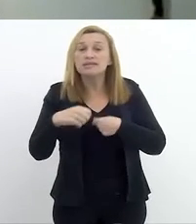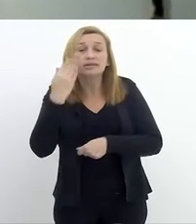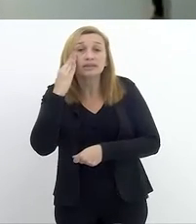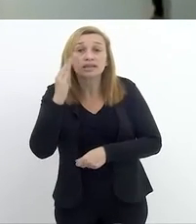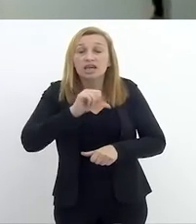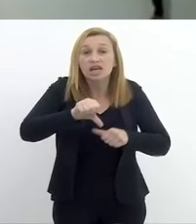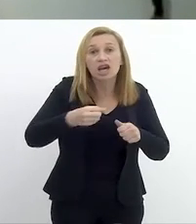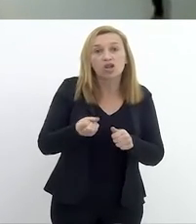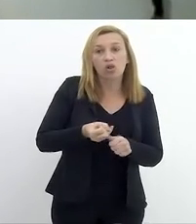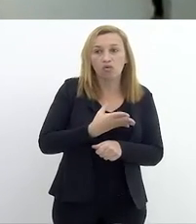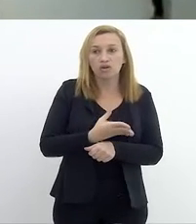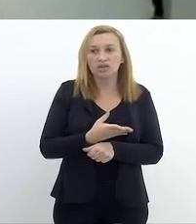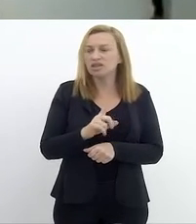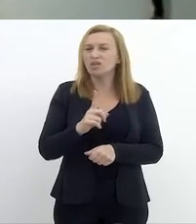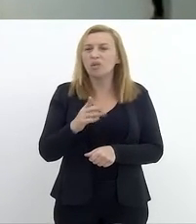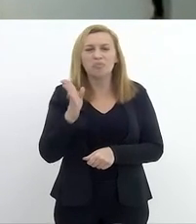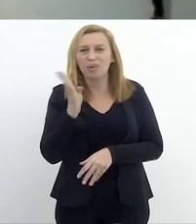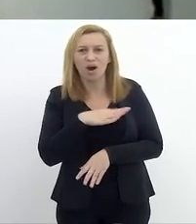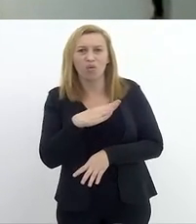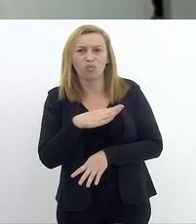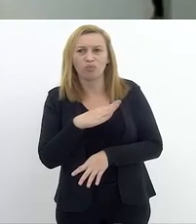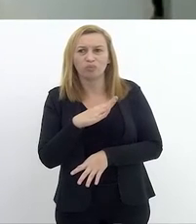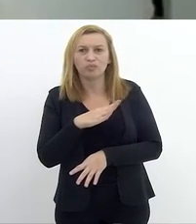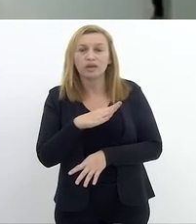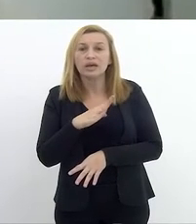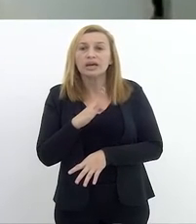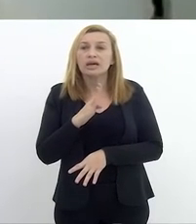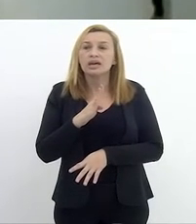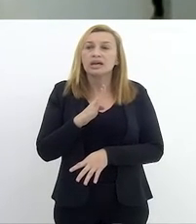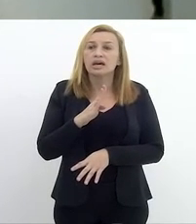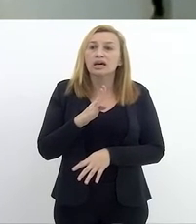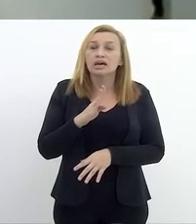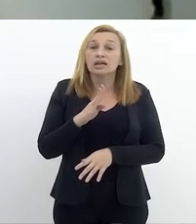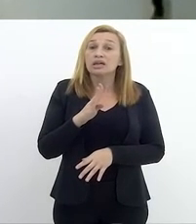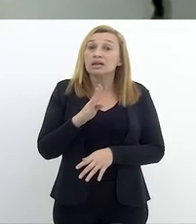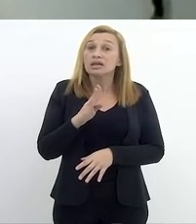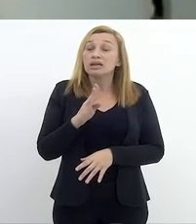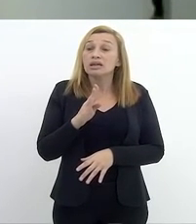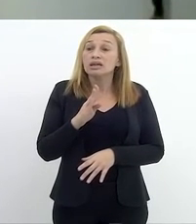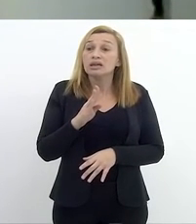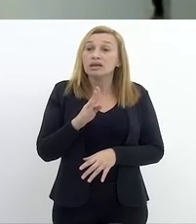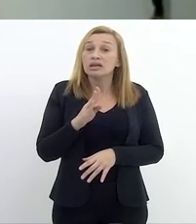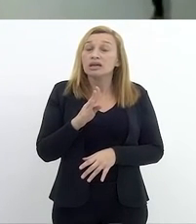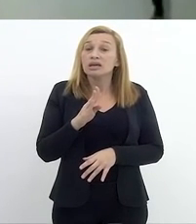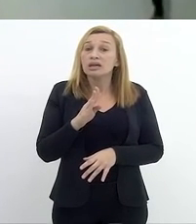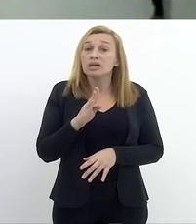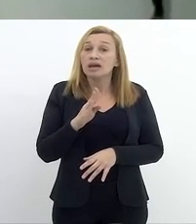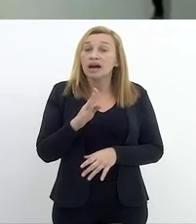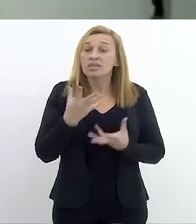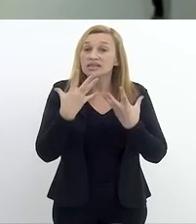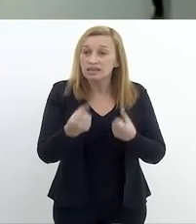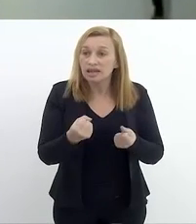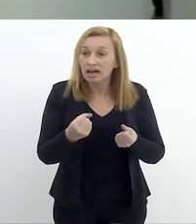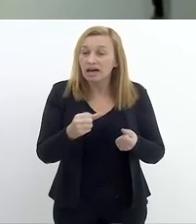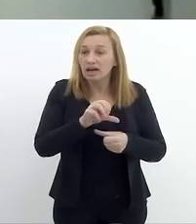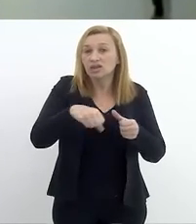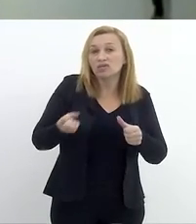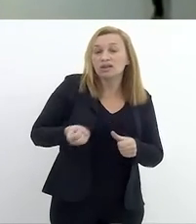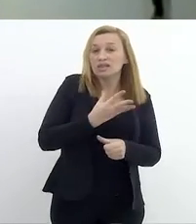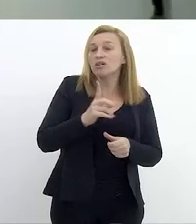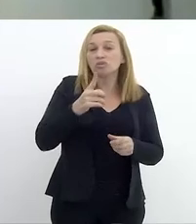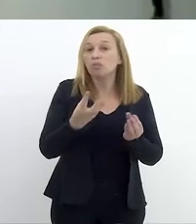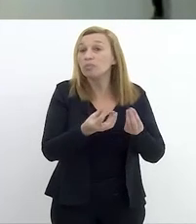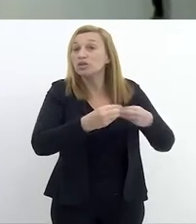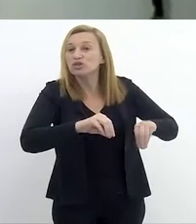inovação não faz mal, que apostar na inovação não prejudica a ciência básica. Seria